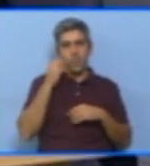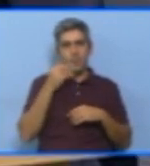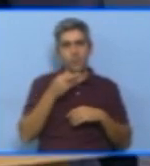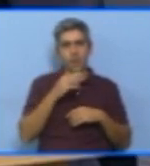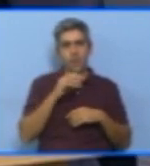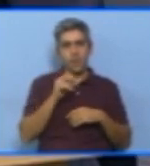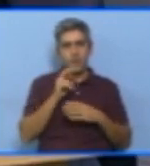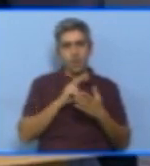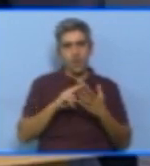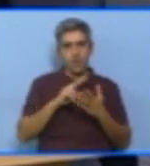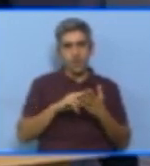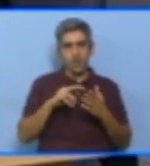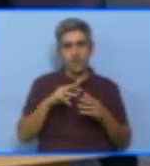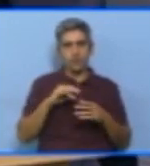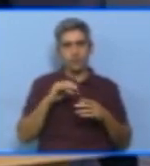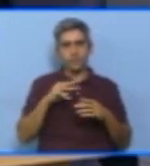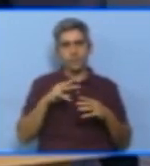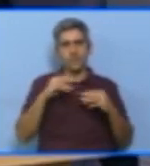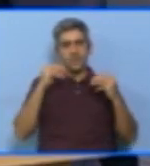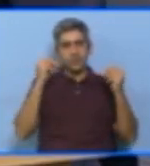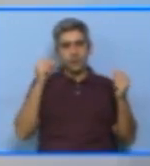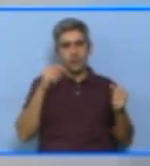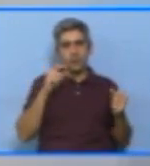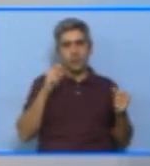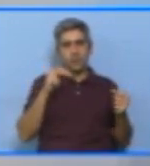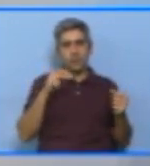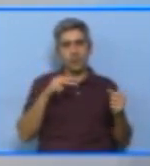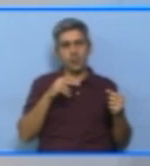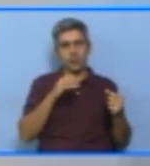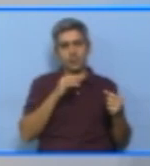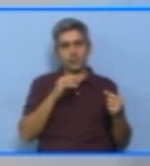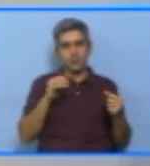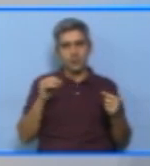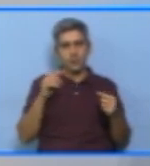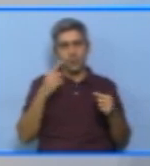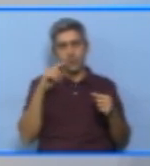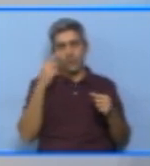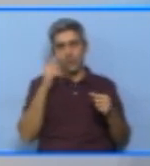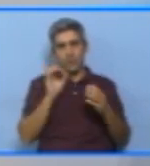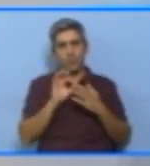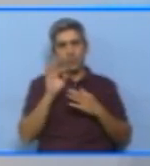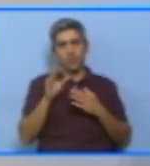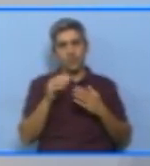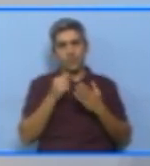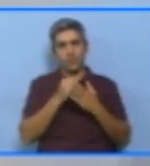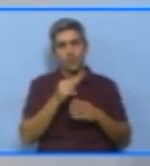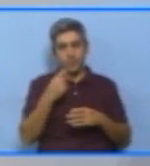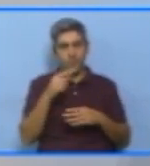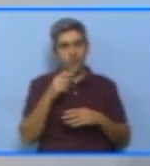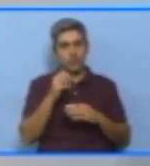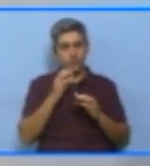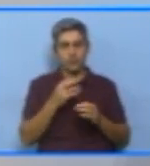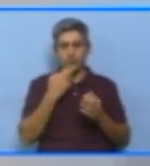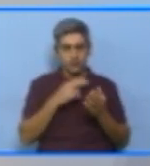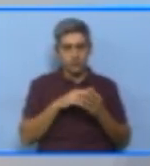Paulo lê esse mistério da encarnação? E é um contributo único e verdadeiramente